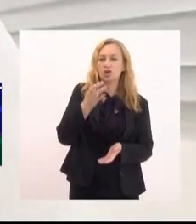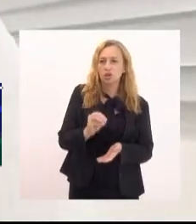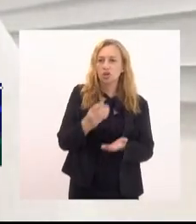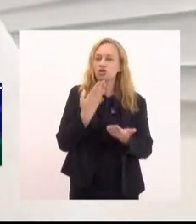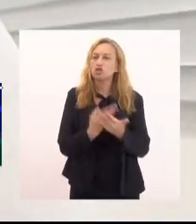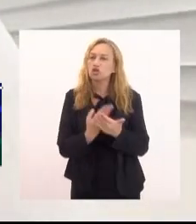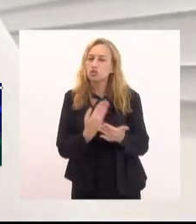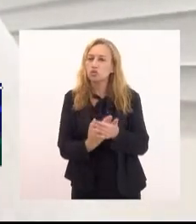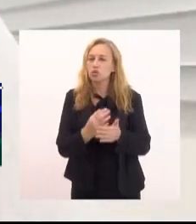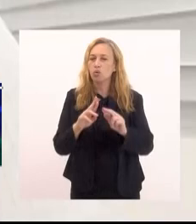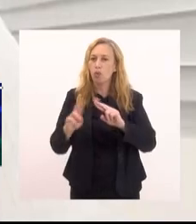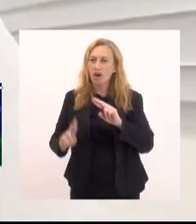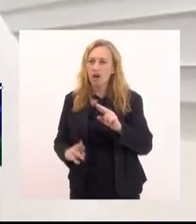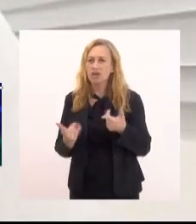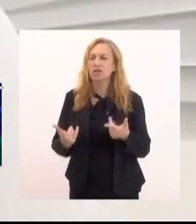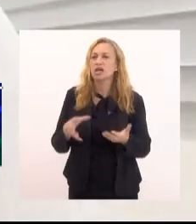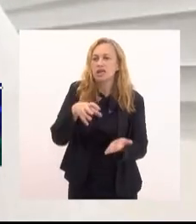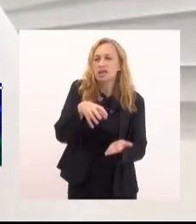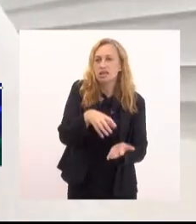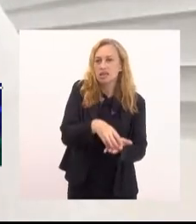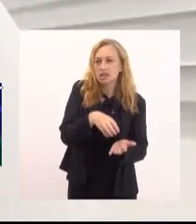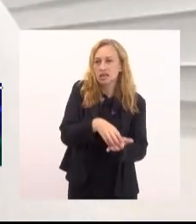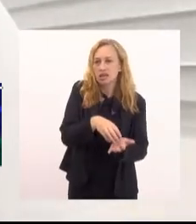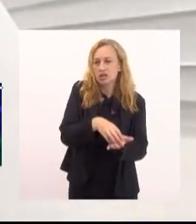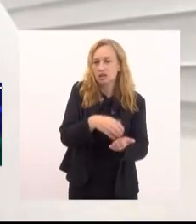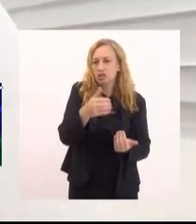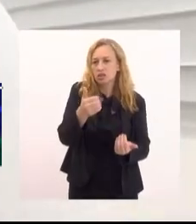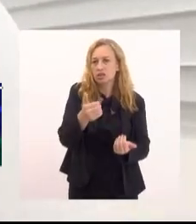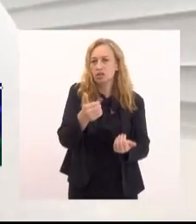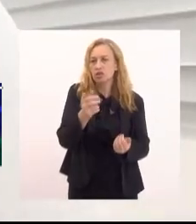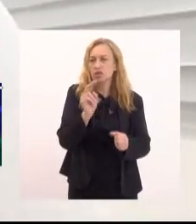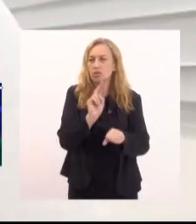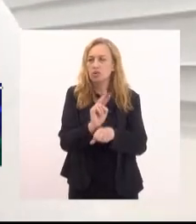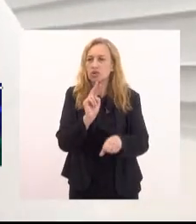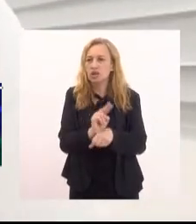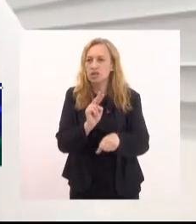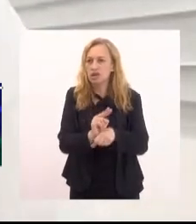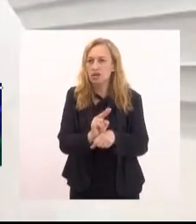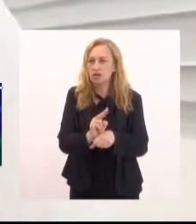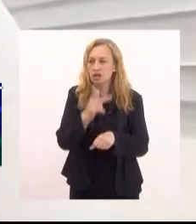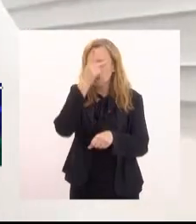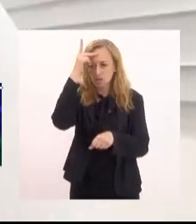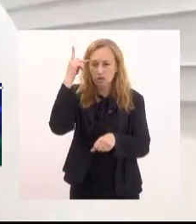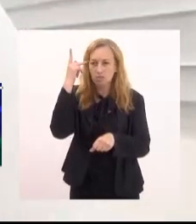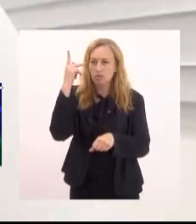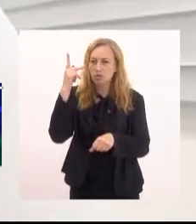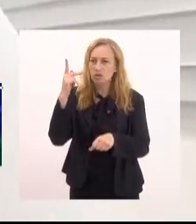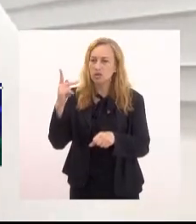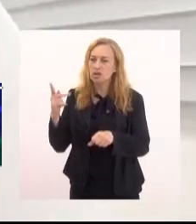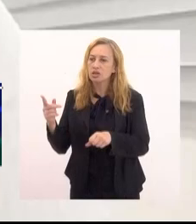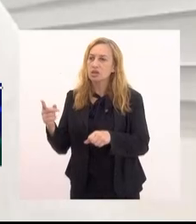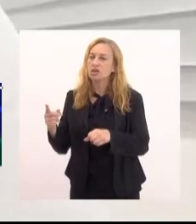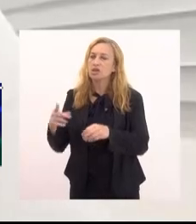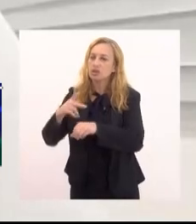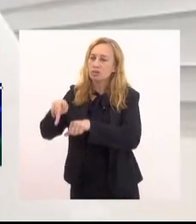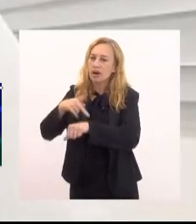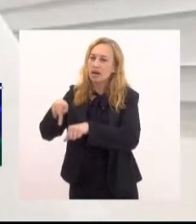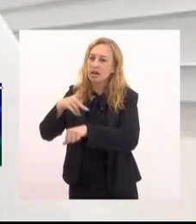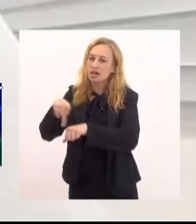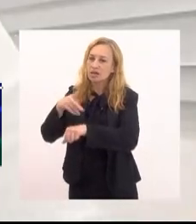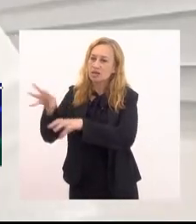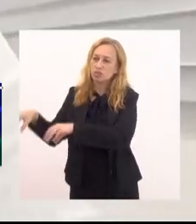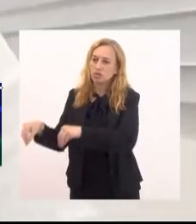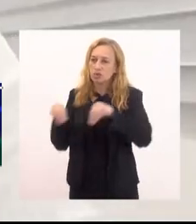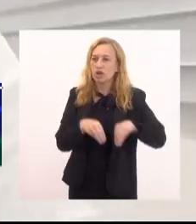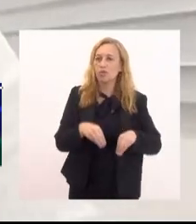a CEPREM, que é o Centro de Proteção de Refugiados e Imigrantes, o Comitê Nacional para Refugiados, o Abraço